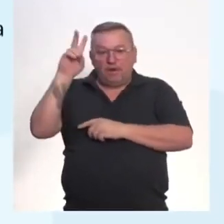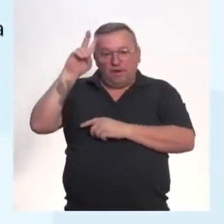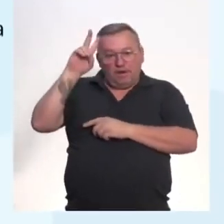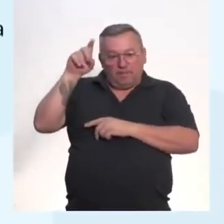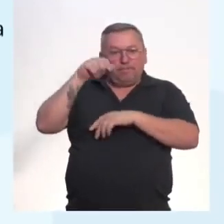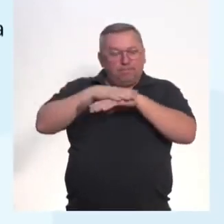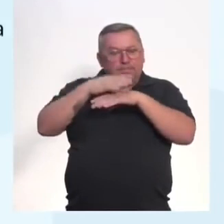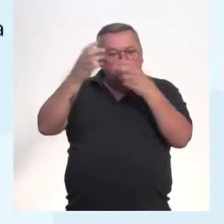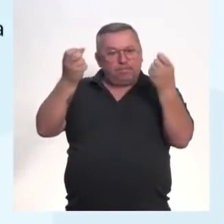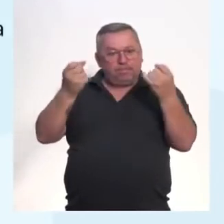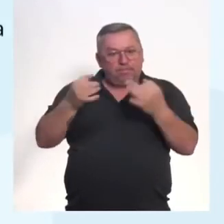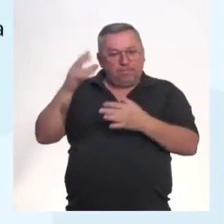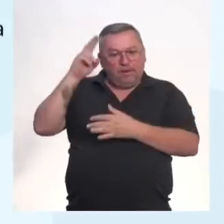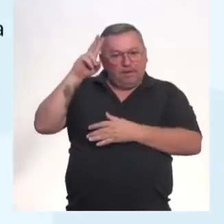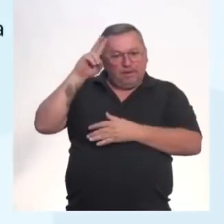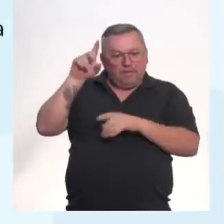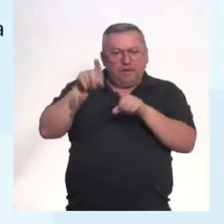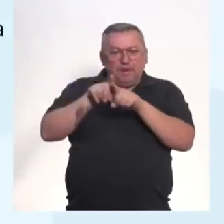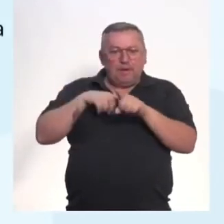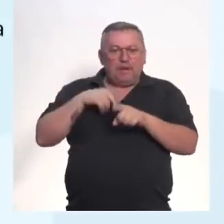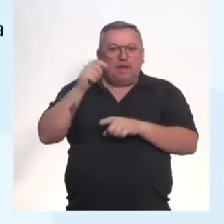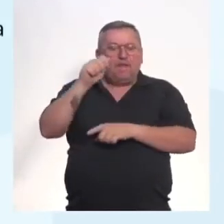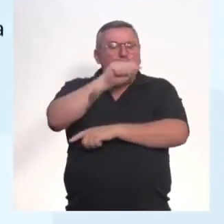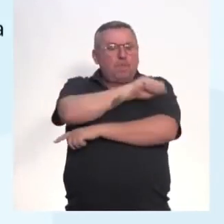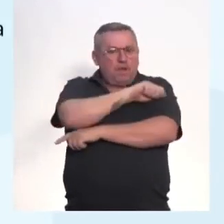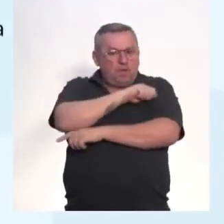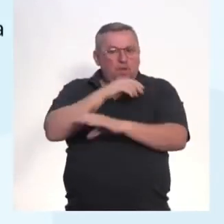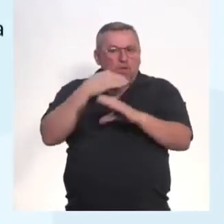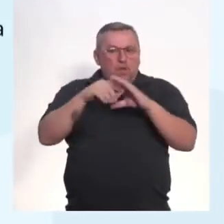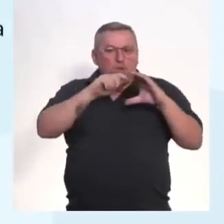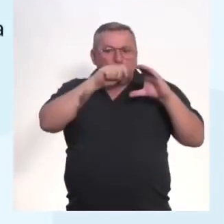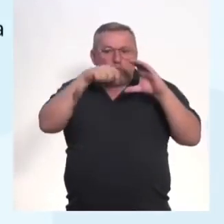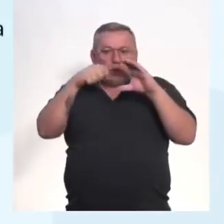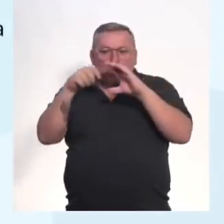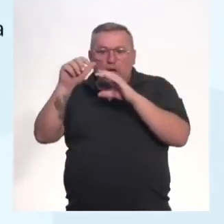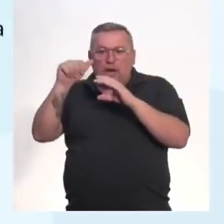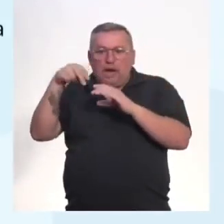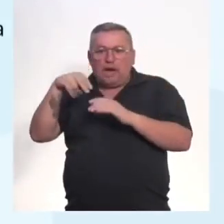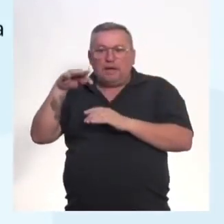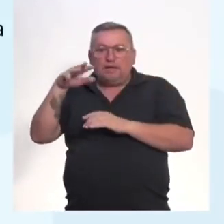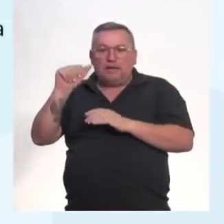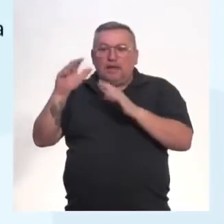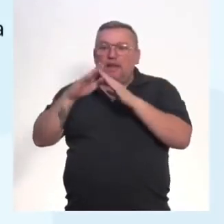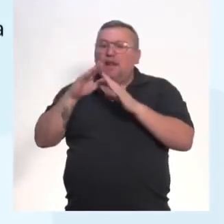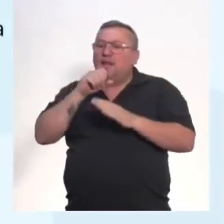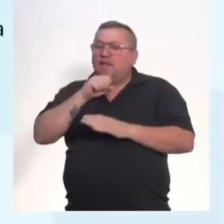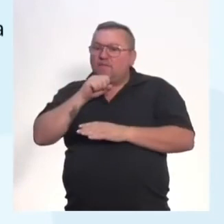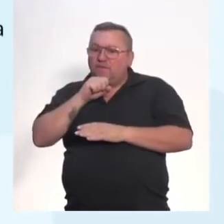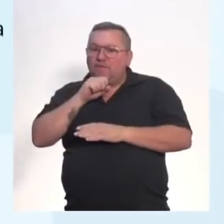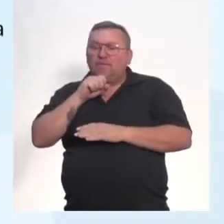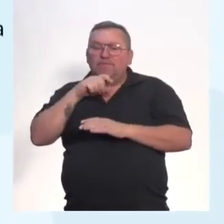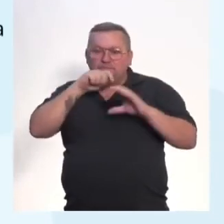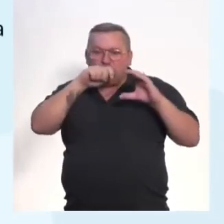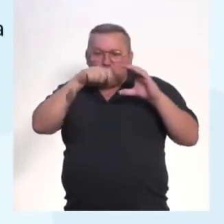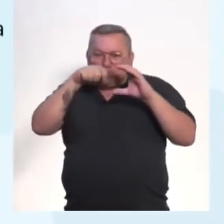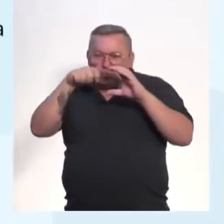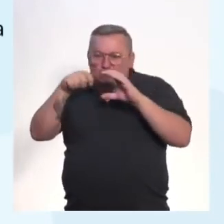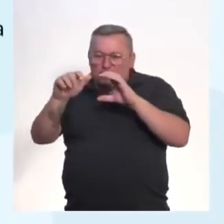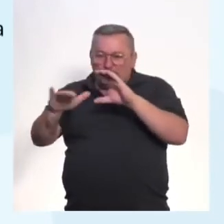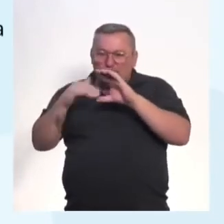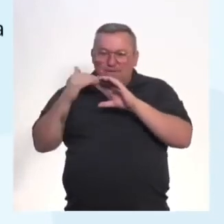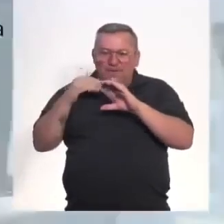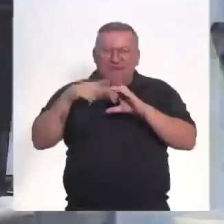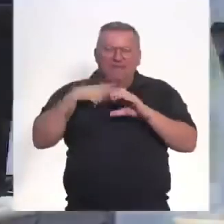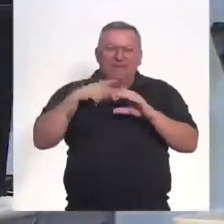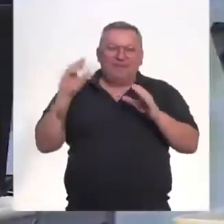gente comentou? Lembro até que teve uma aluna que mandou para mim que filmou a anta em frente à casa da avó. Ah, é? Ela filmou e mandou pra gente. Eu